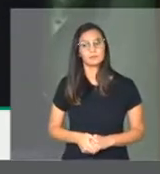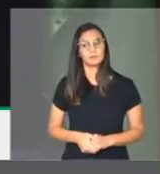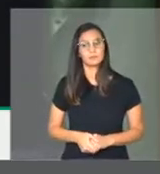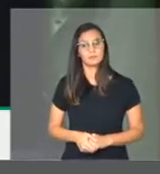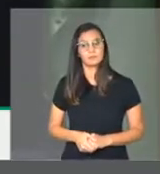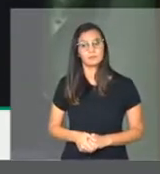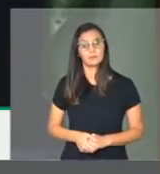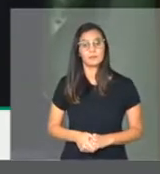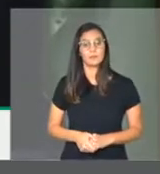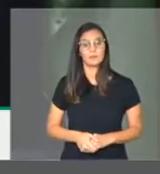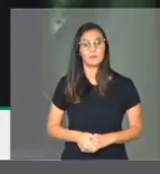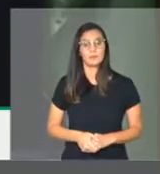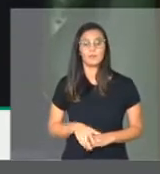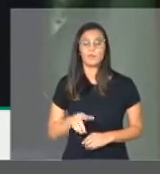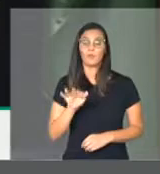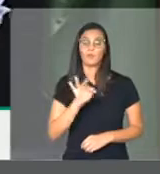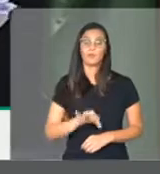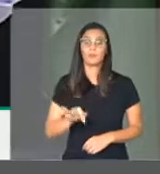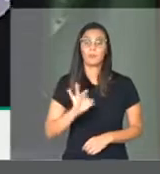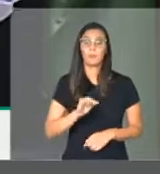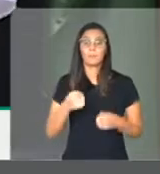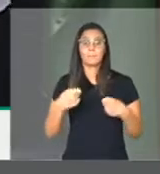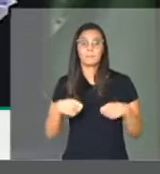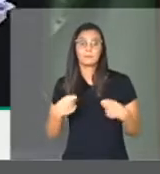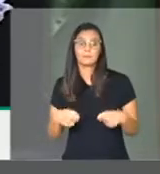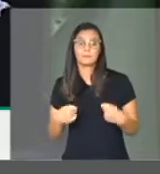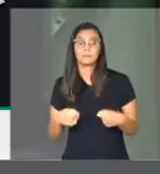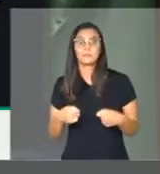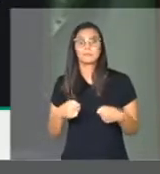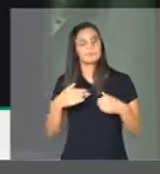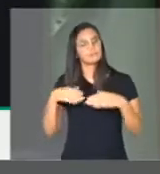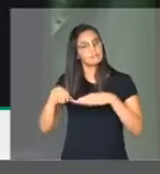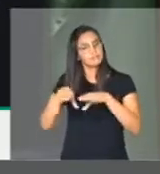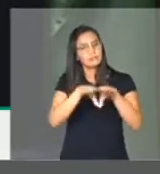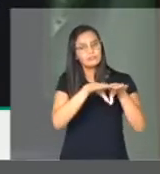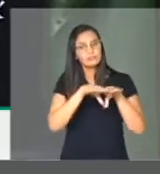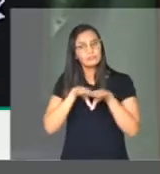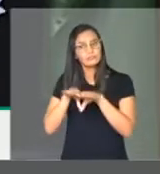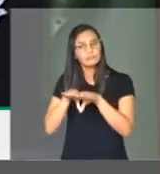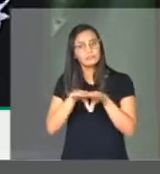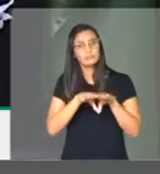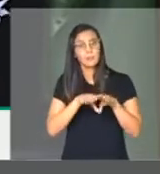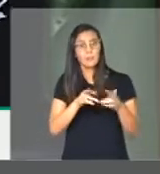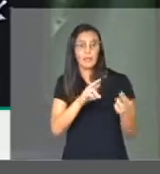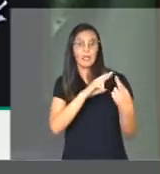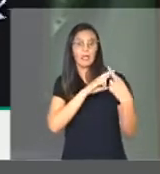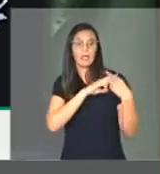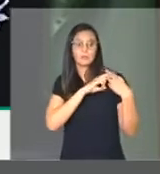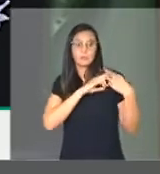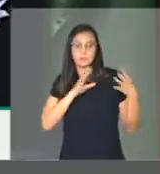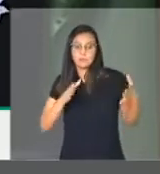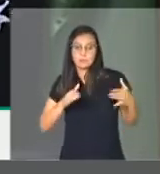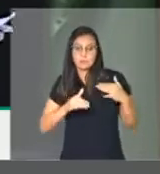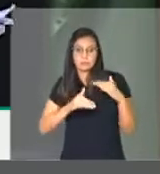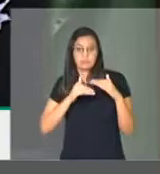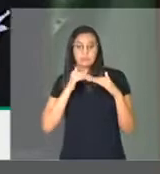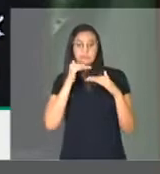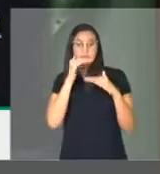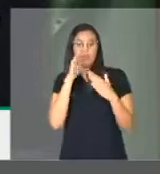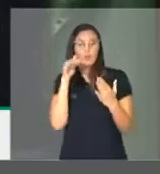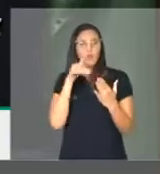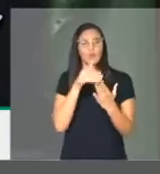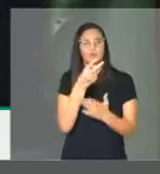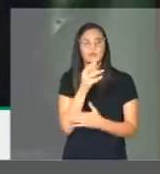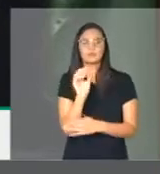Quanto àquele federalismo que possa ser harmônico com o aumento das responsabilidades assumidas nos últimos